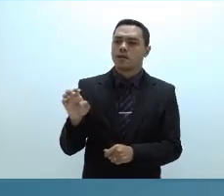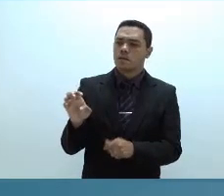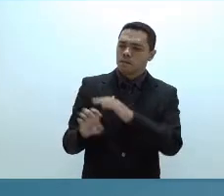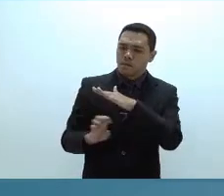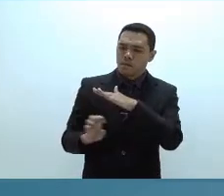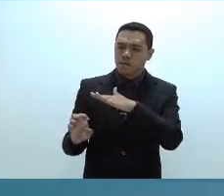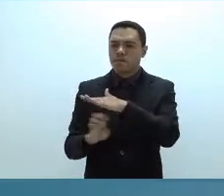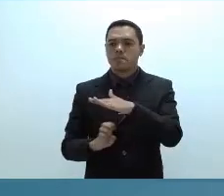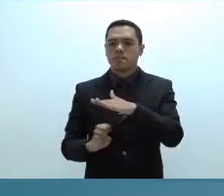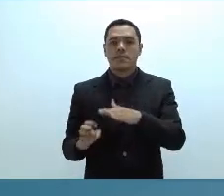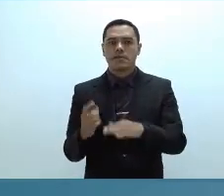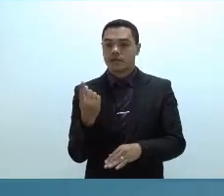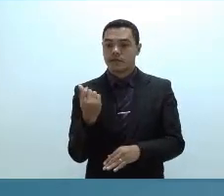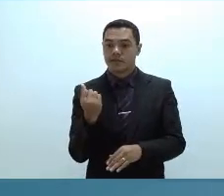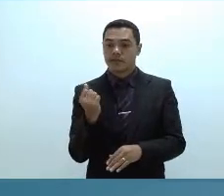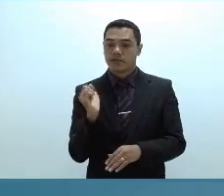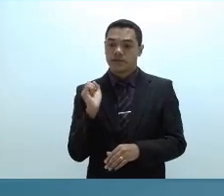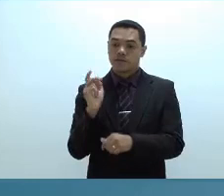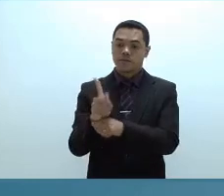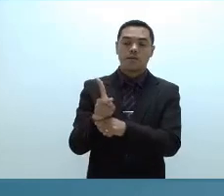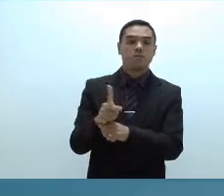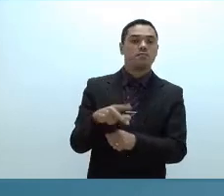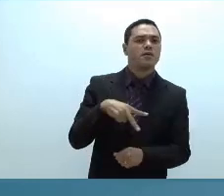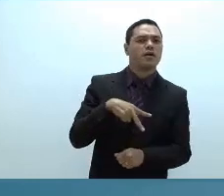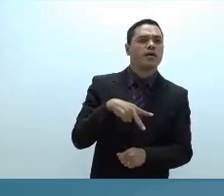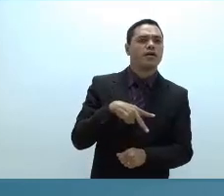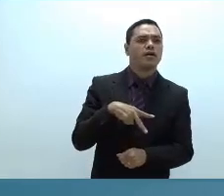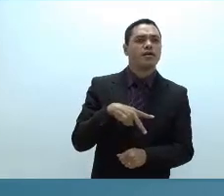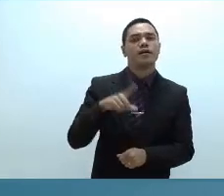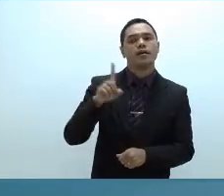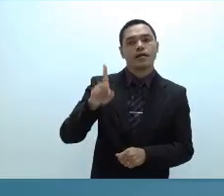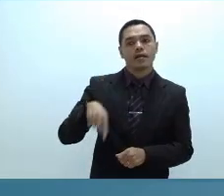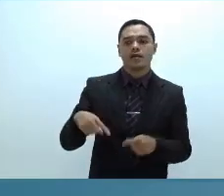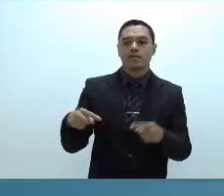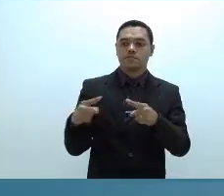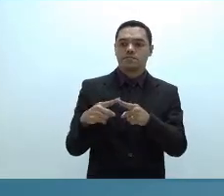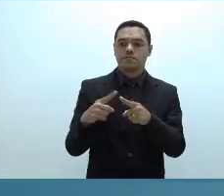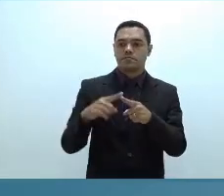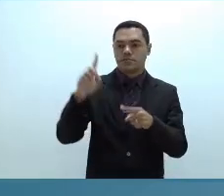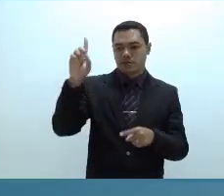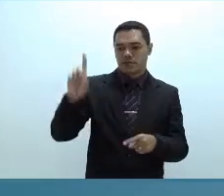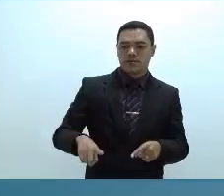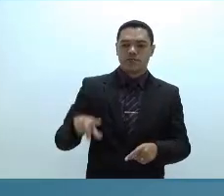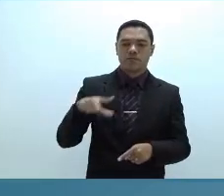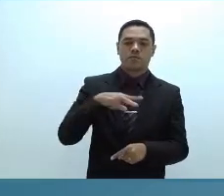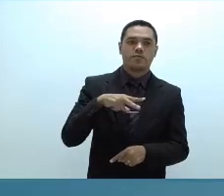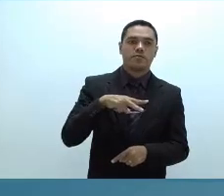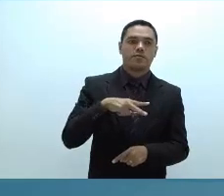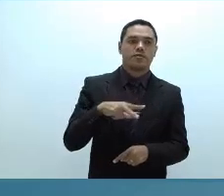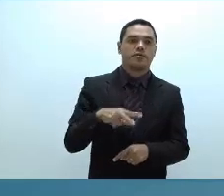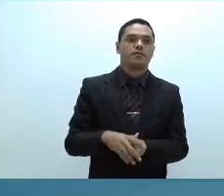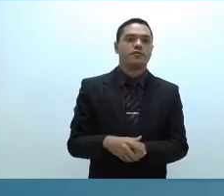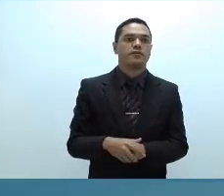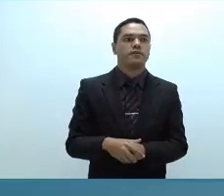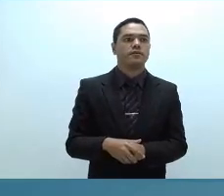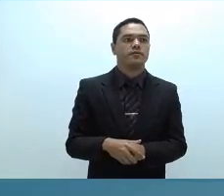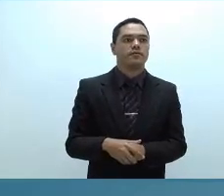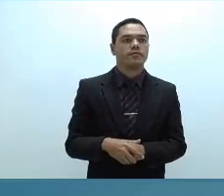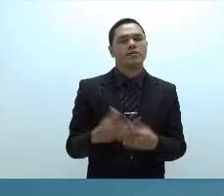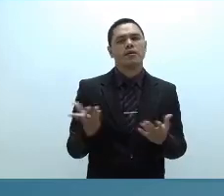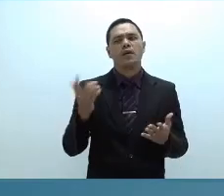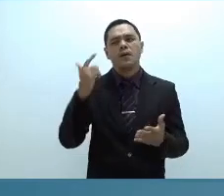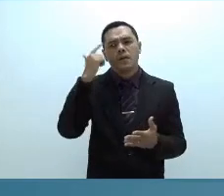enfim, particularmente falando, iria para o direito privado. Então, eu penso que nem tudo vai ser um